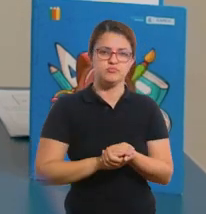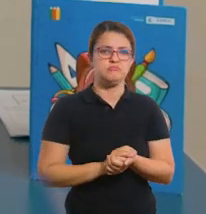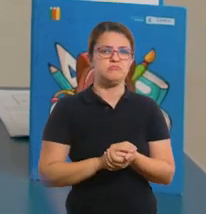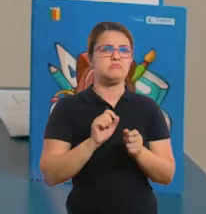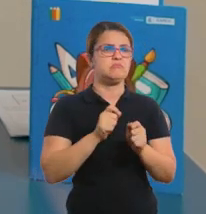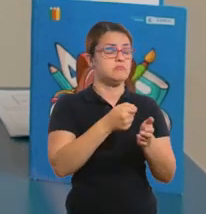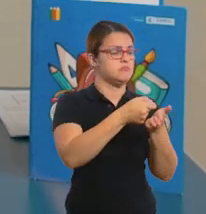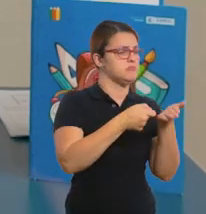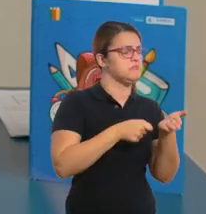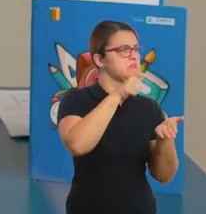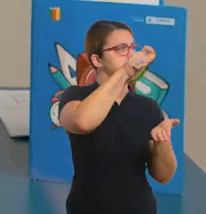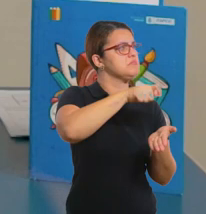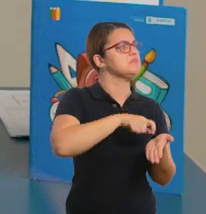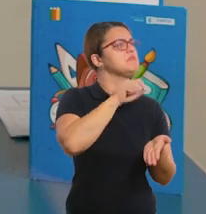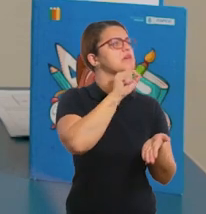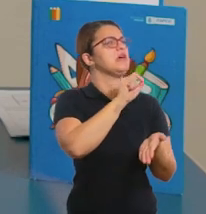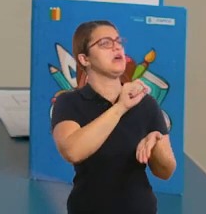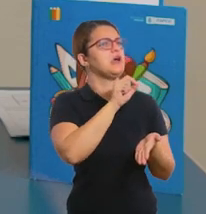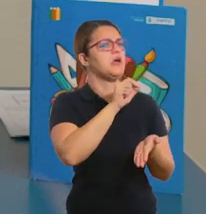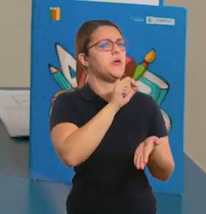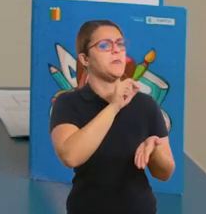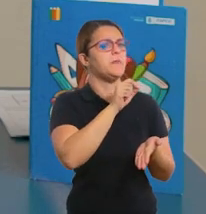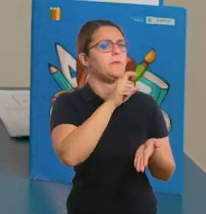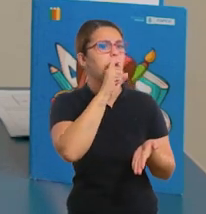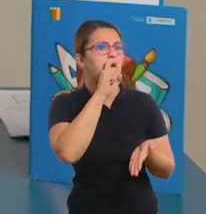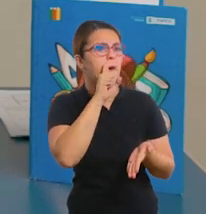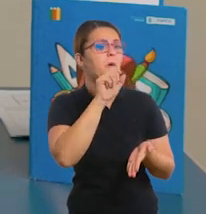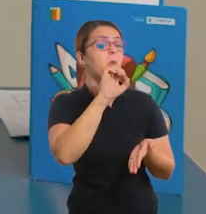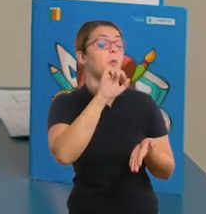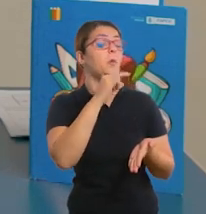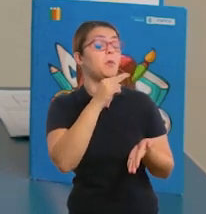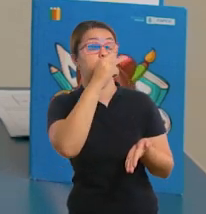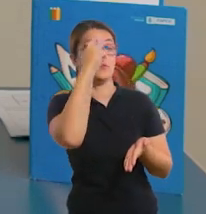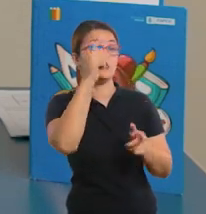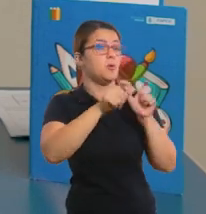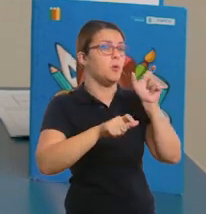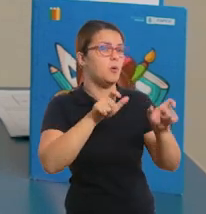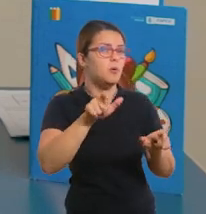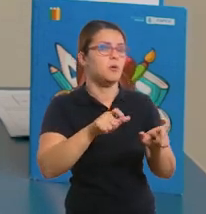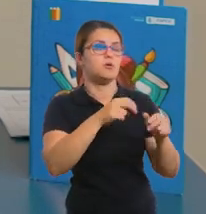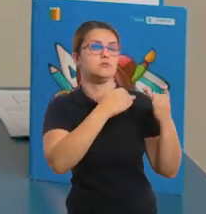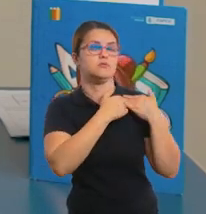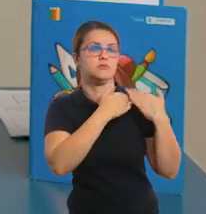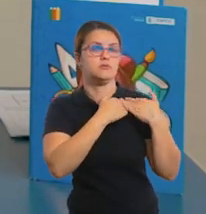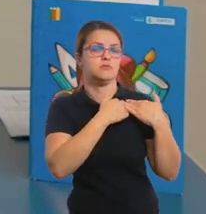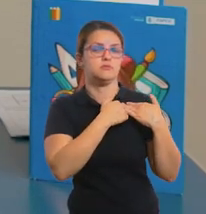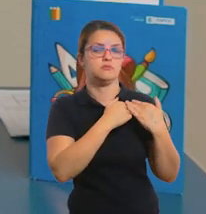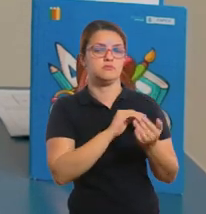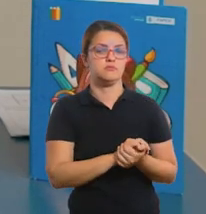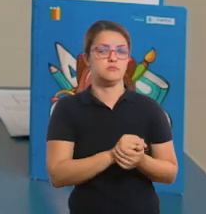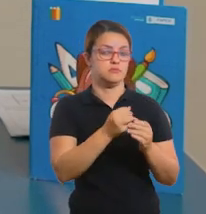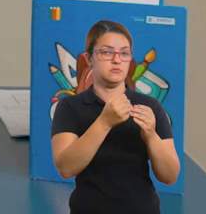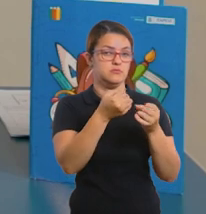dizendo quem é o meu pai ou o responsável e curiosidades sobre essa pessoa, tá?